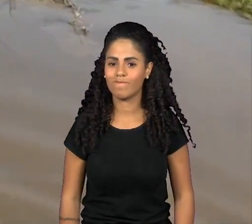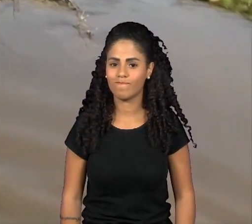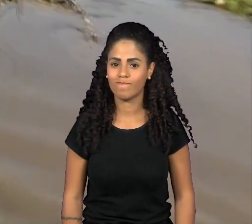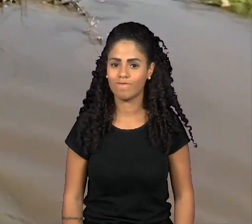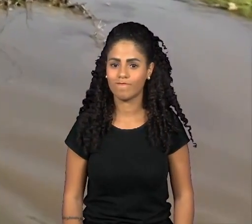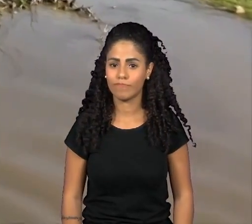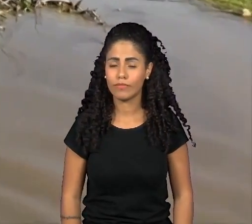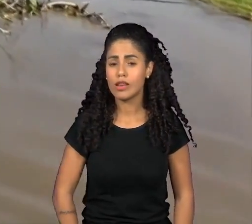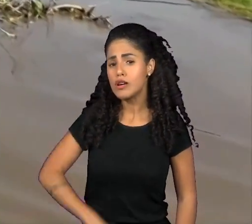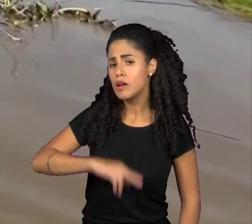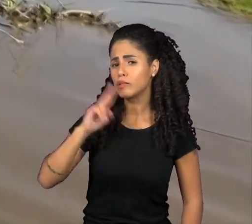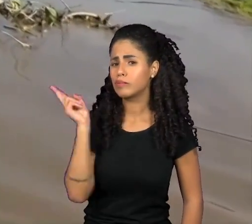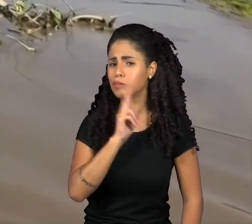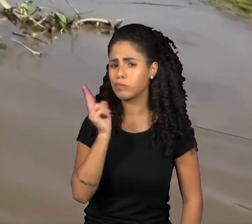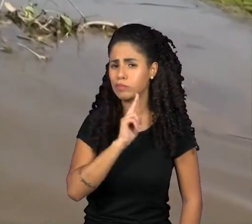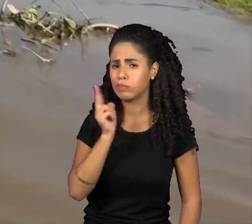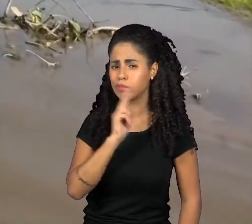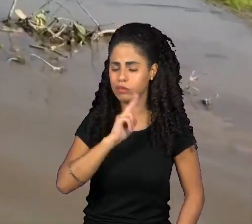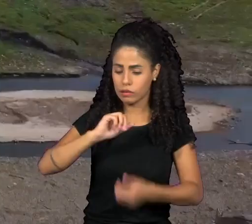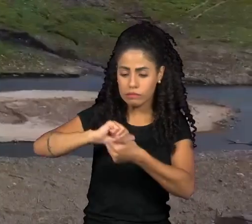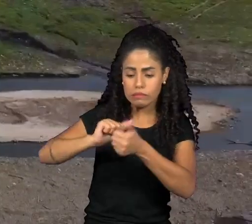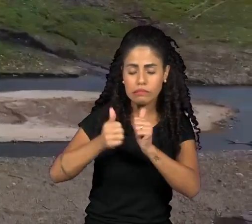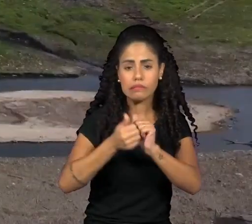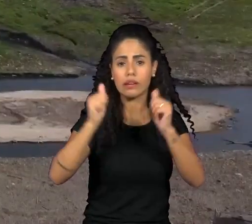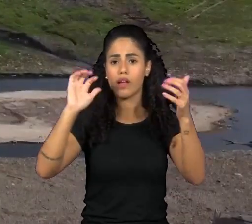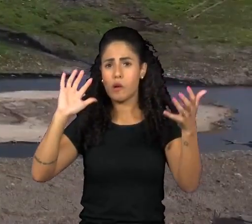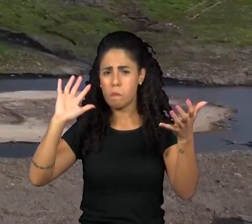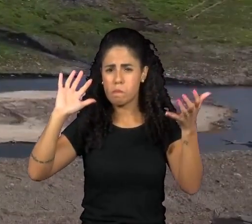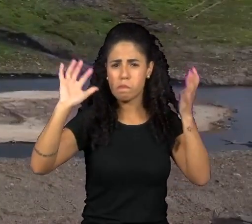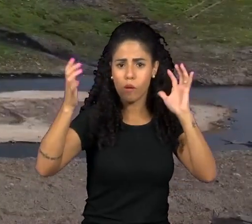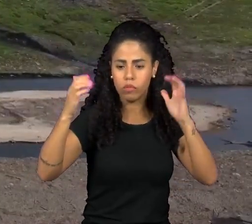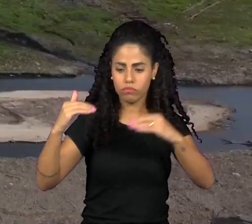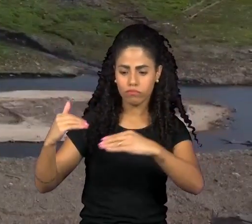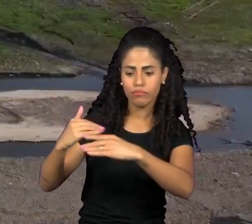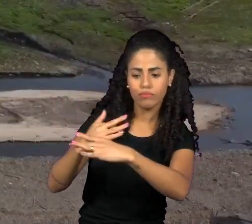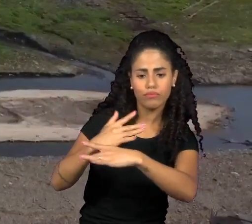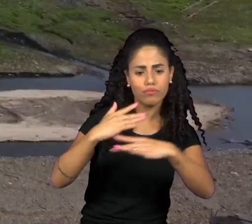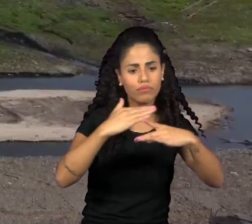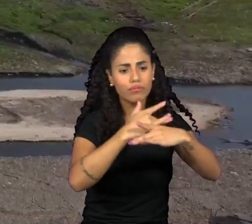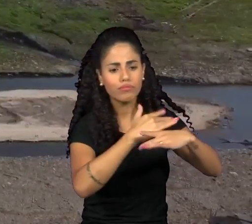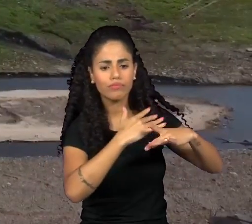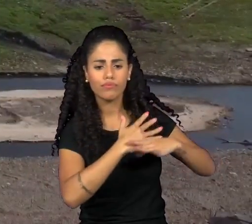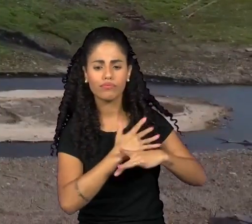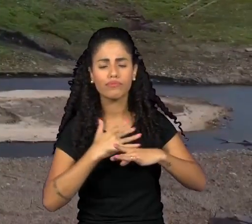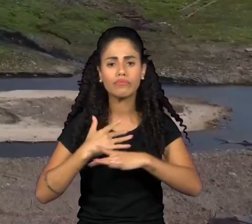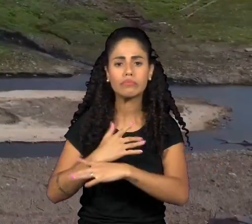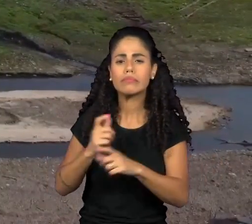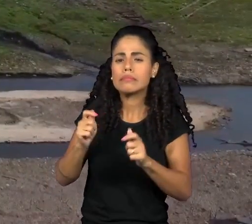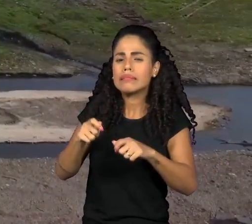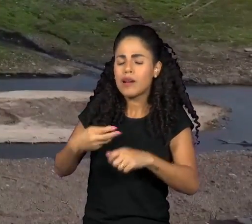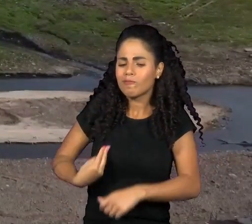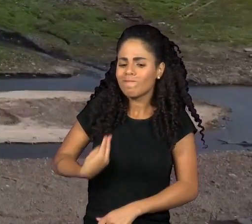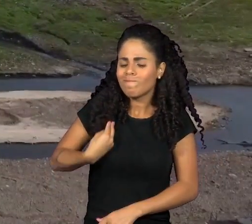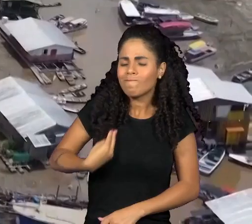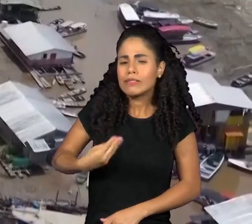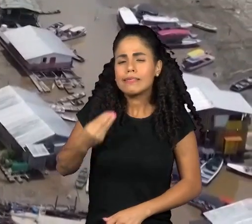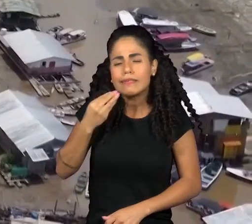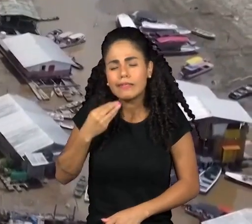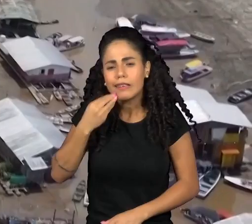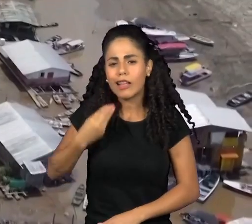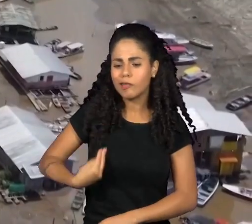Na urgência por medidas de adaptação climática, preparar as cidades para serem ambientes menos hostis para o corpo humano